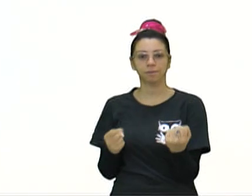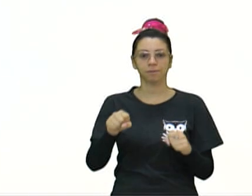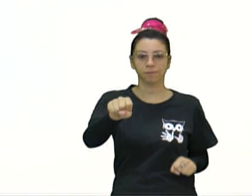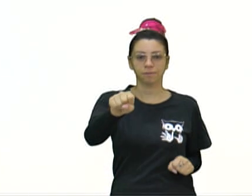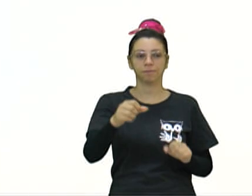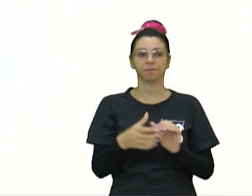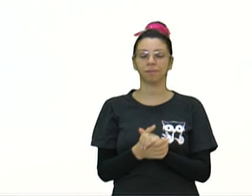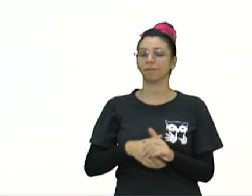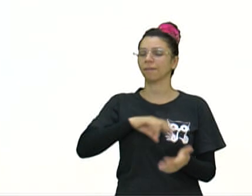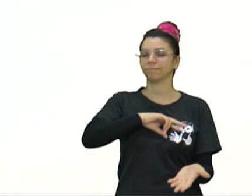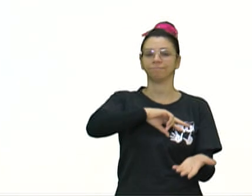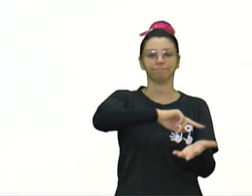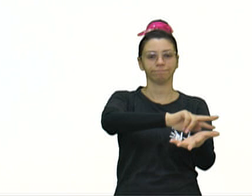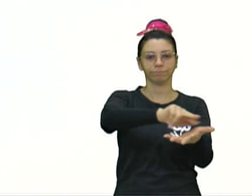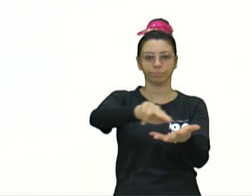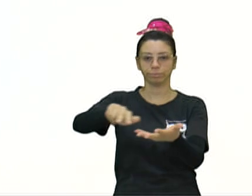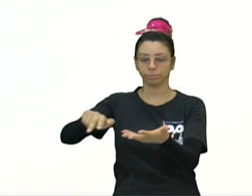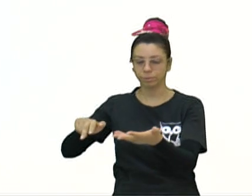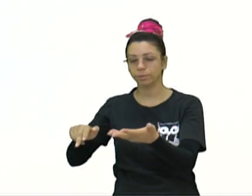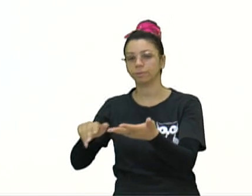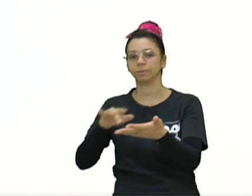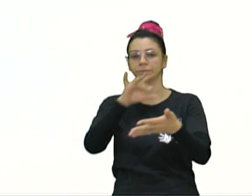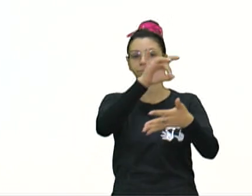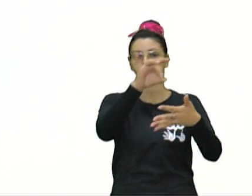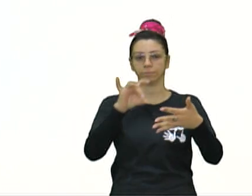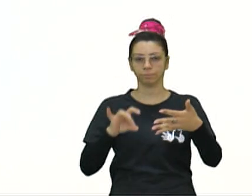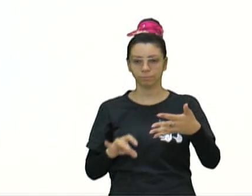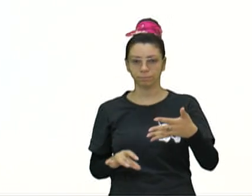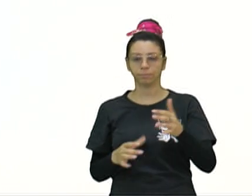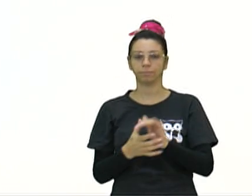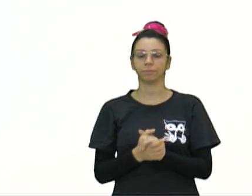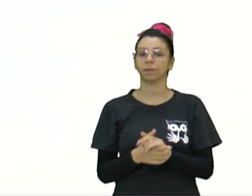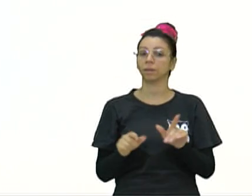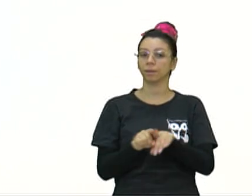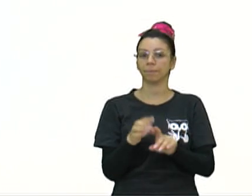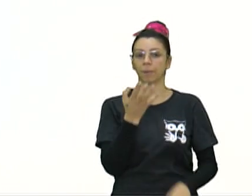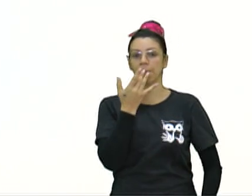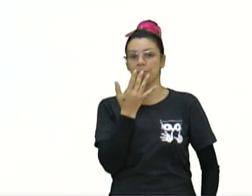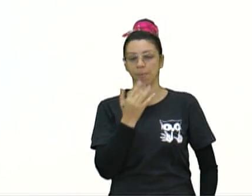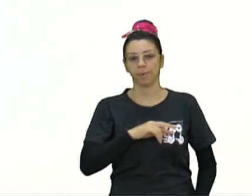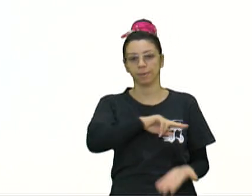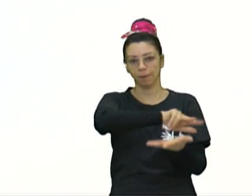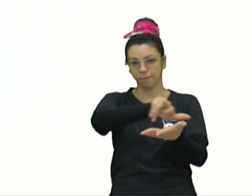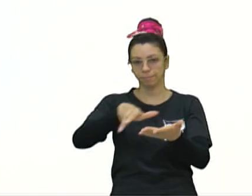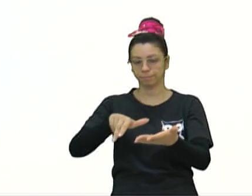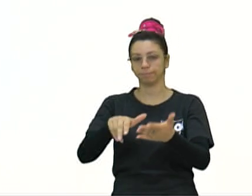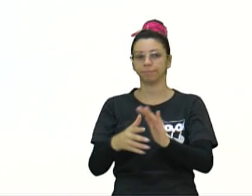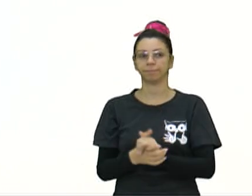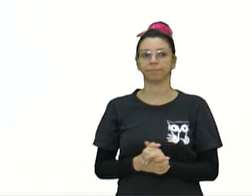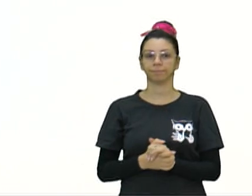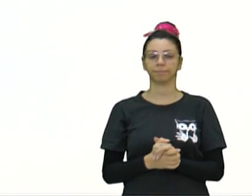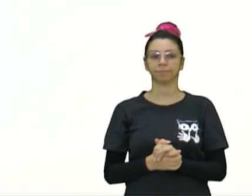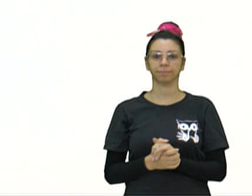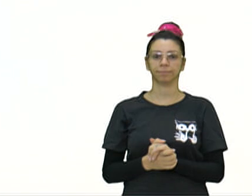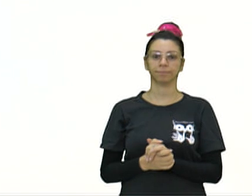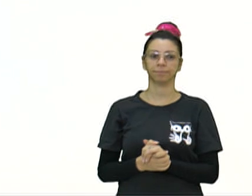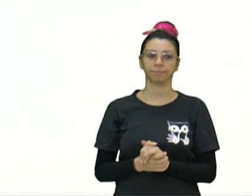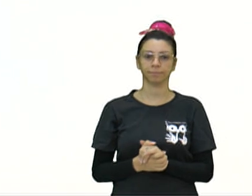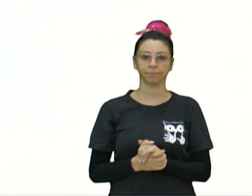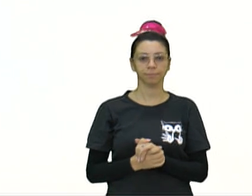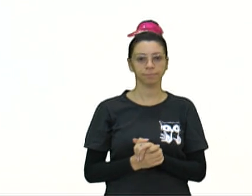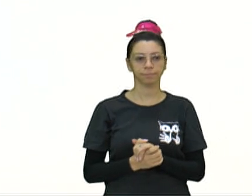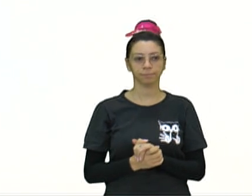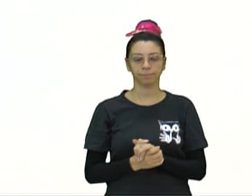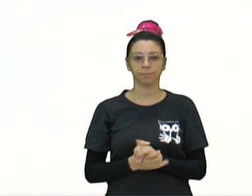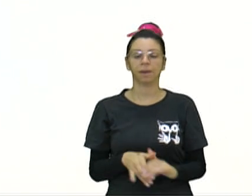existem várias definições dentro e cores também, né, que é colocado nas faixas. Aqui nós vamos estar vendo, aqui está